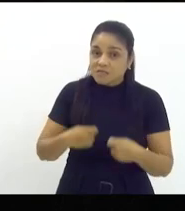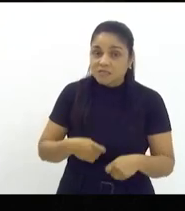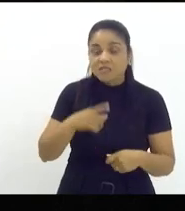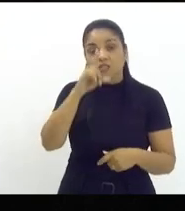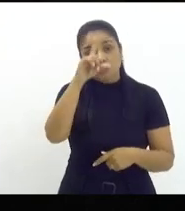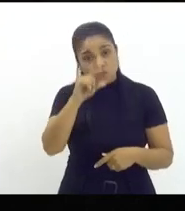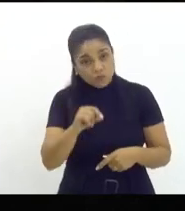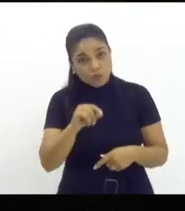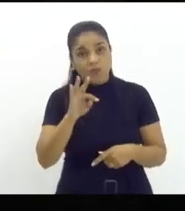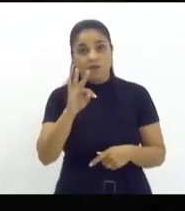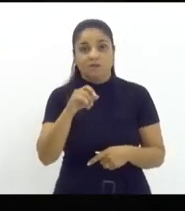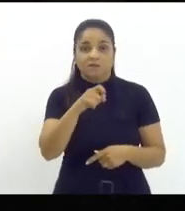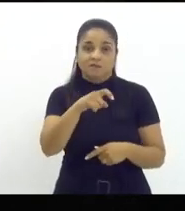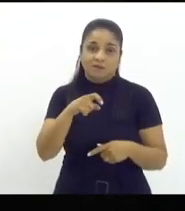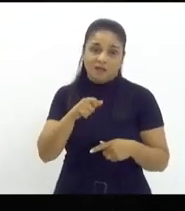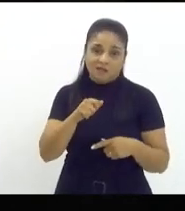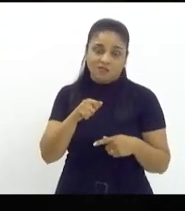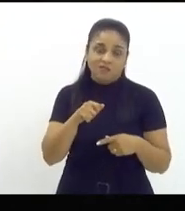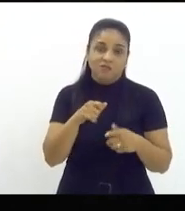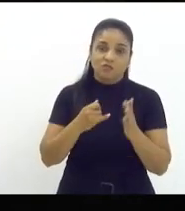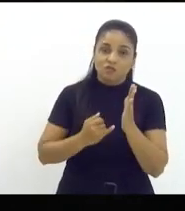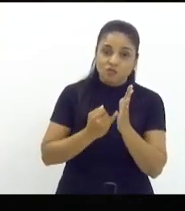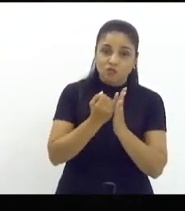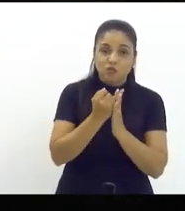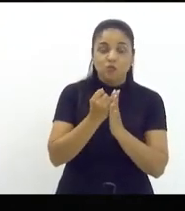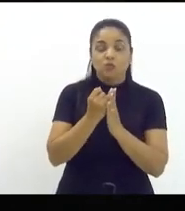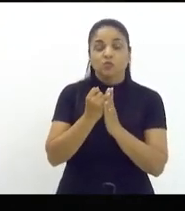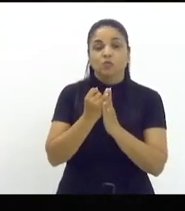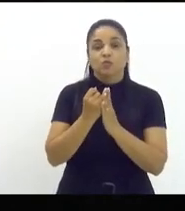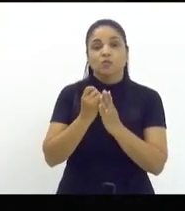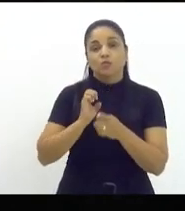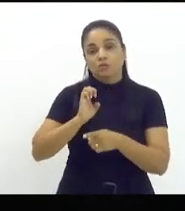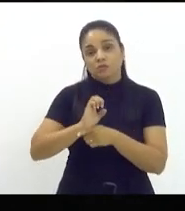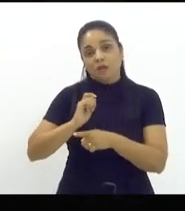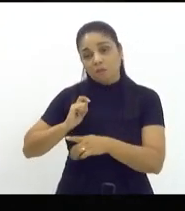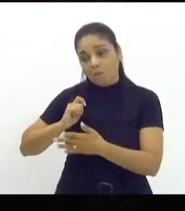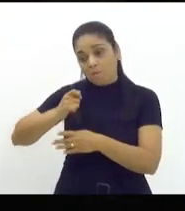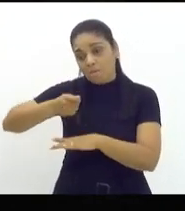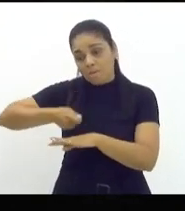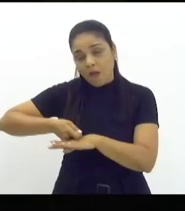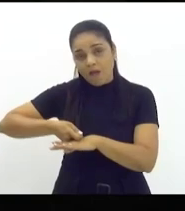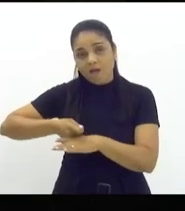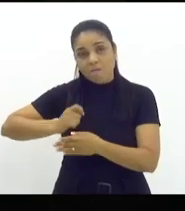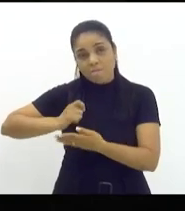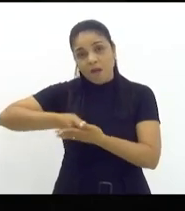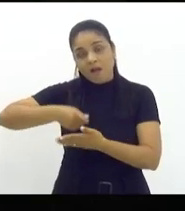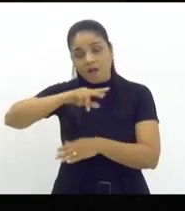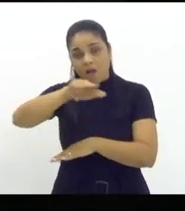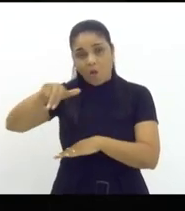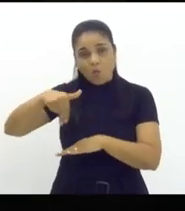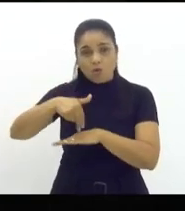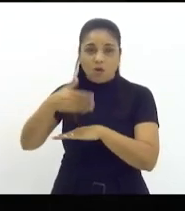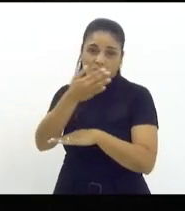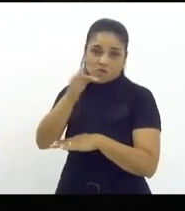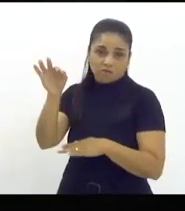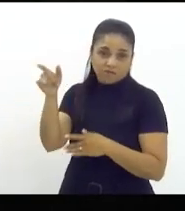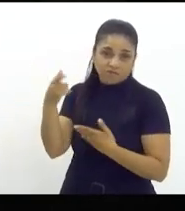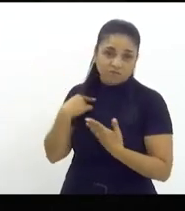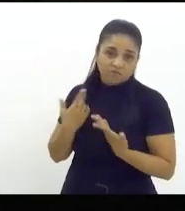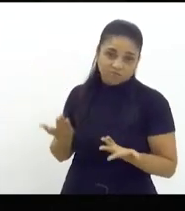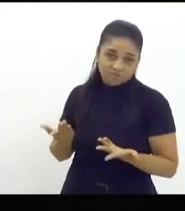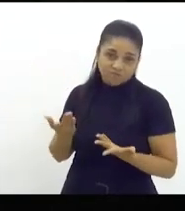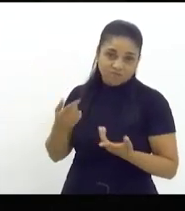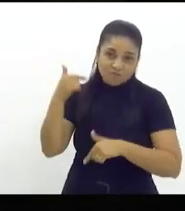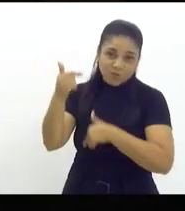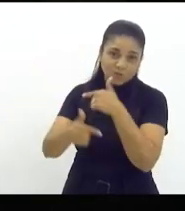real de juros que o estado paga a união para compor os seus serviços